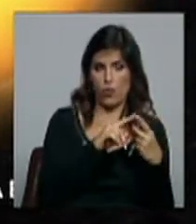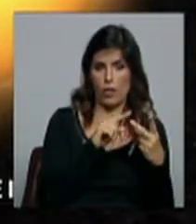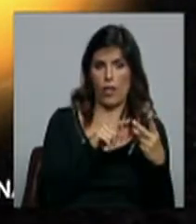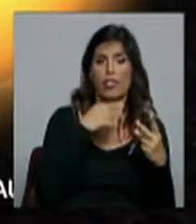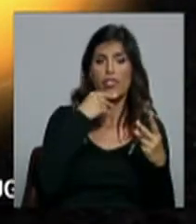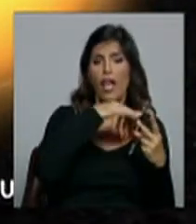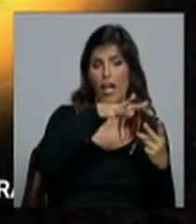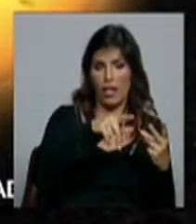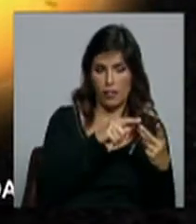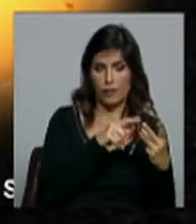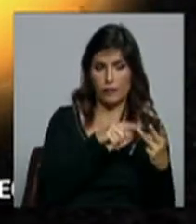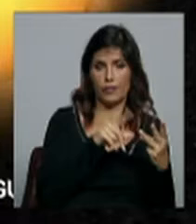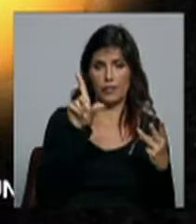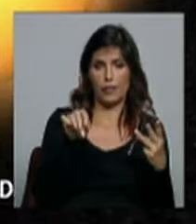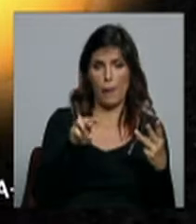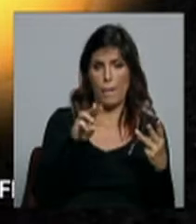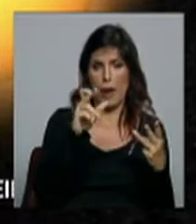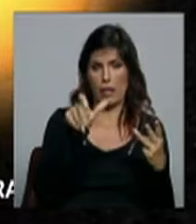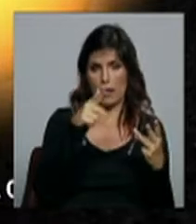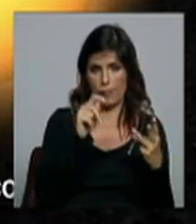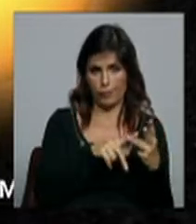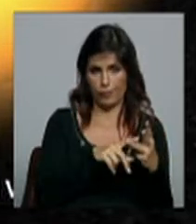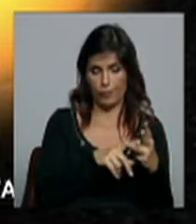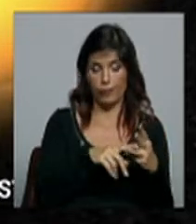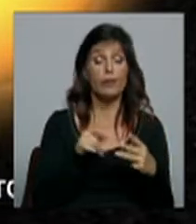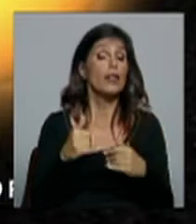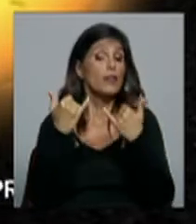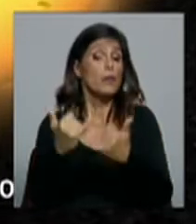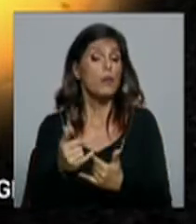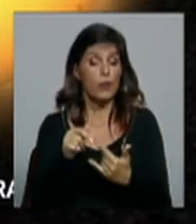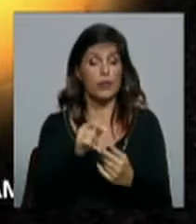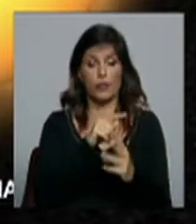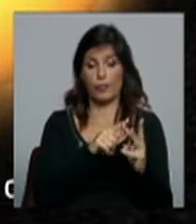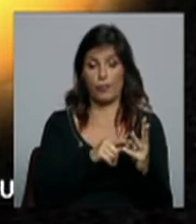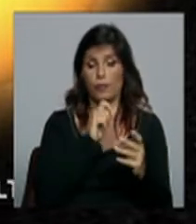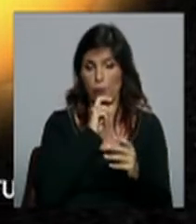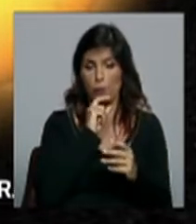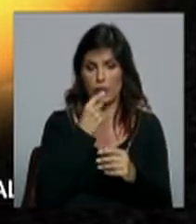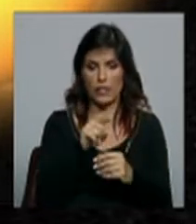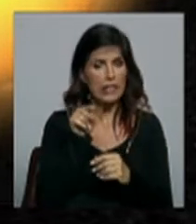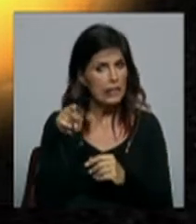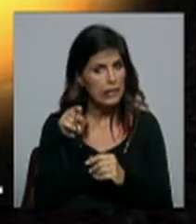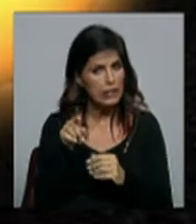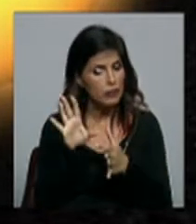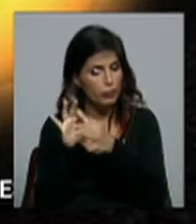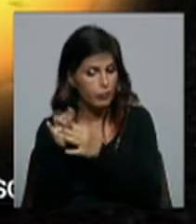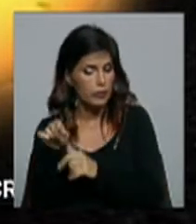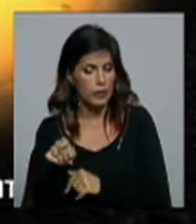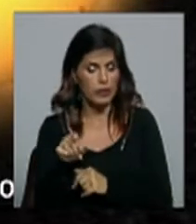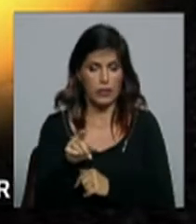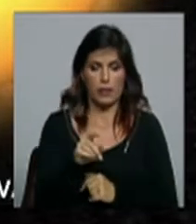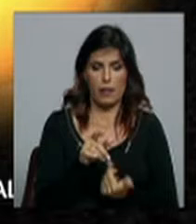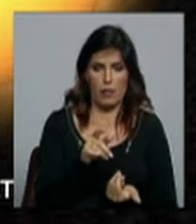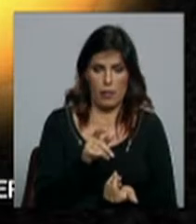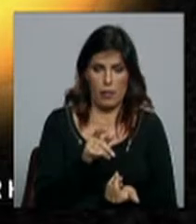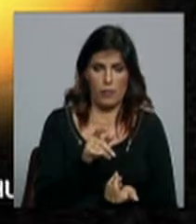Terra e Marte, e que depois podemos ter ali isso interpolado com, aliás, Vênus,